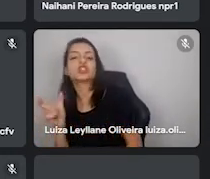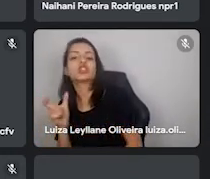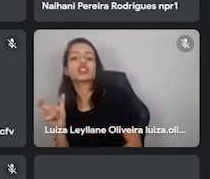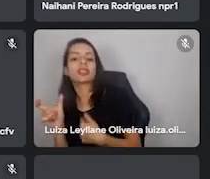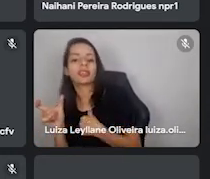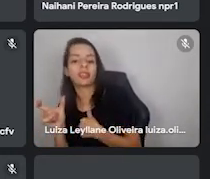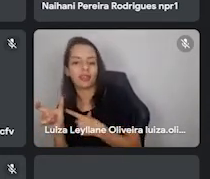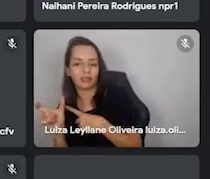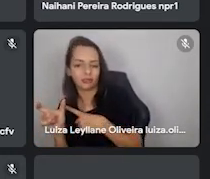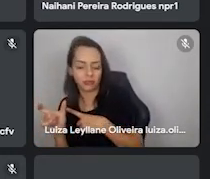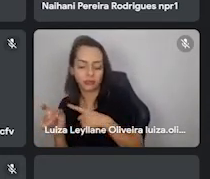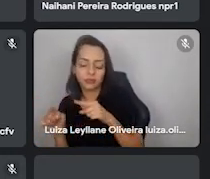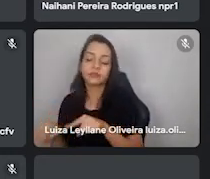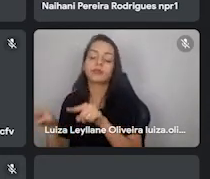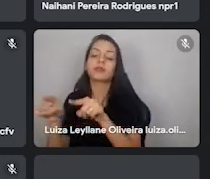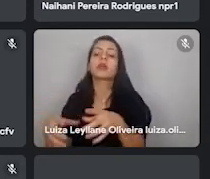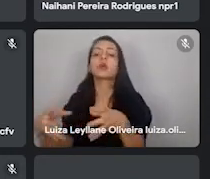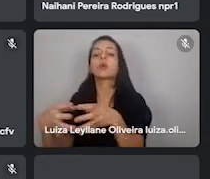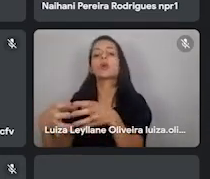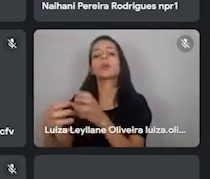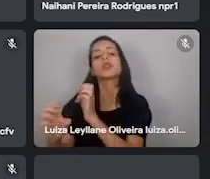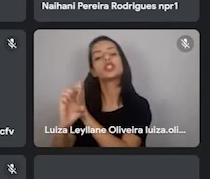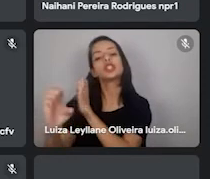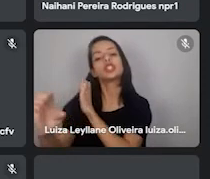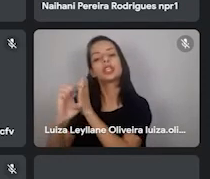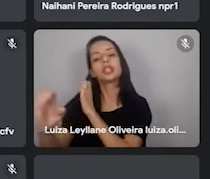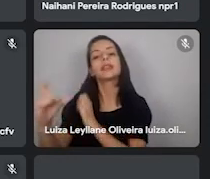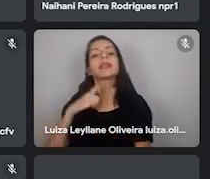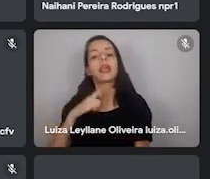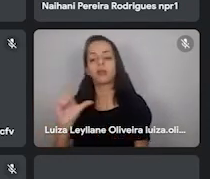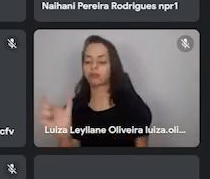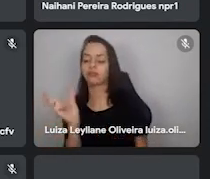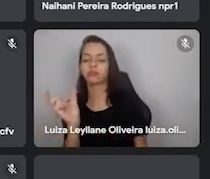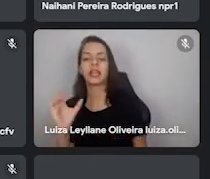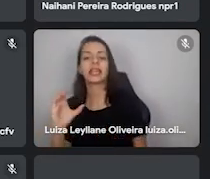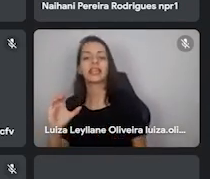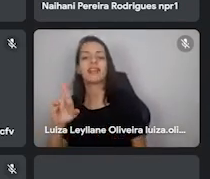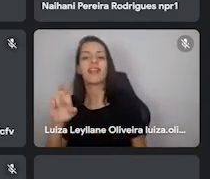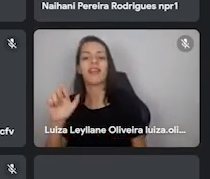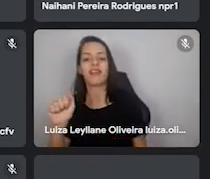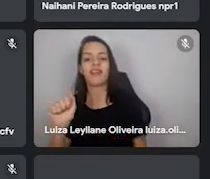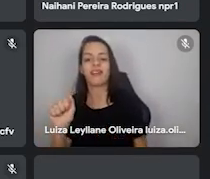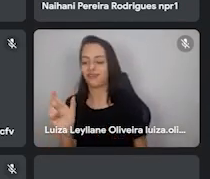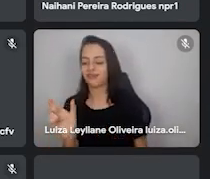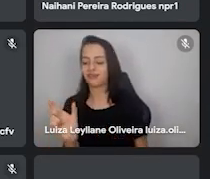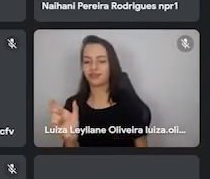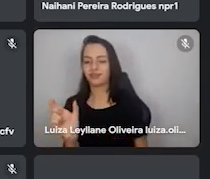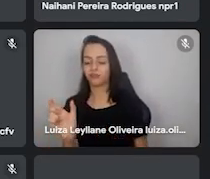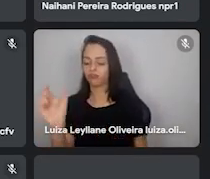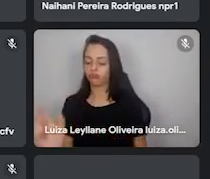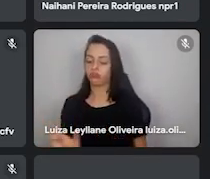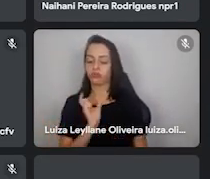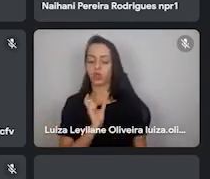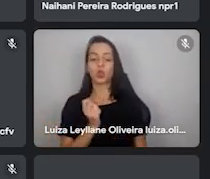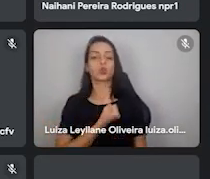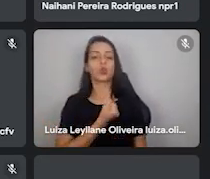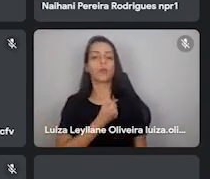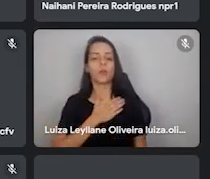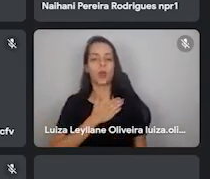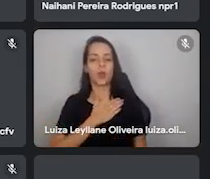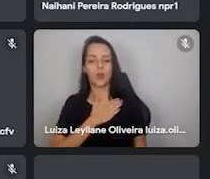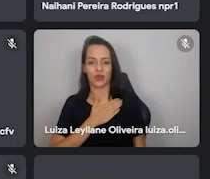tem lá o CREA. Então, vocês têm que habilitar. Pegar seu número lá do CREA,